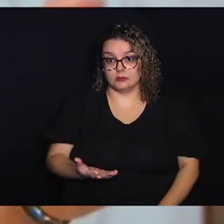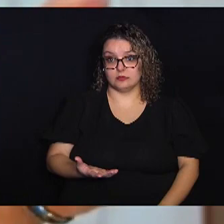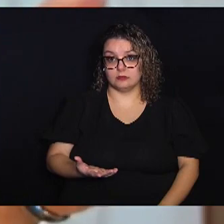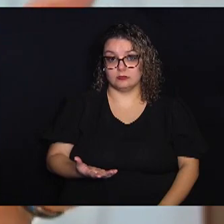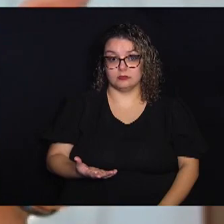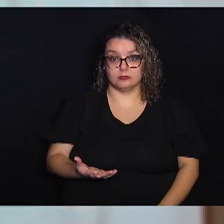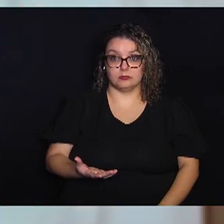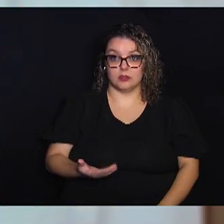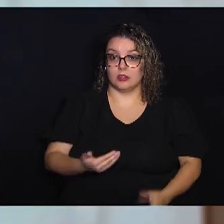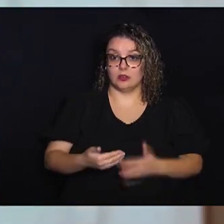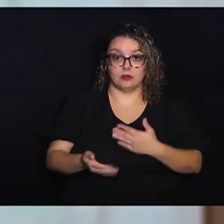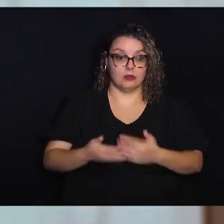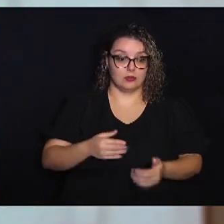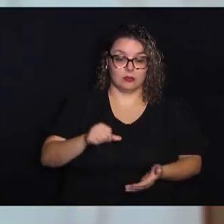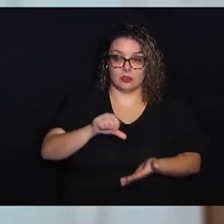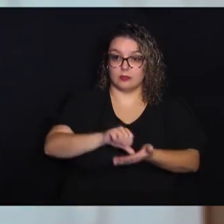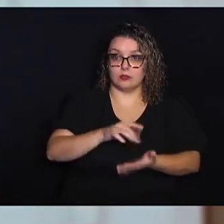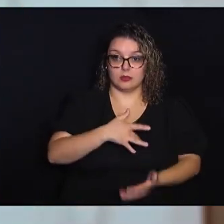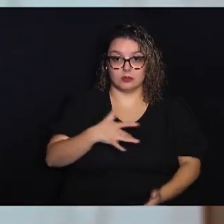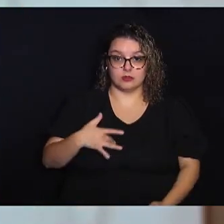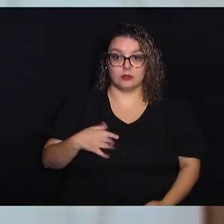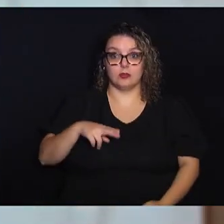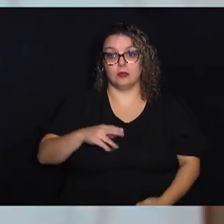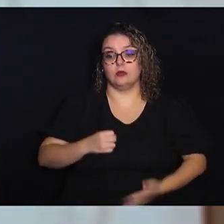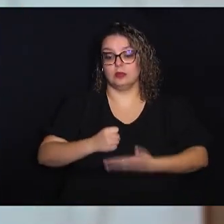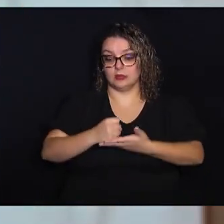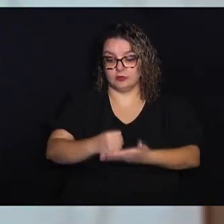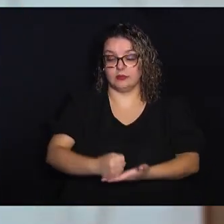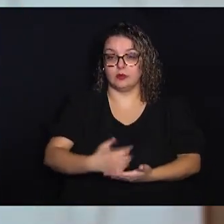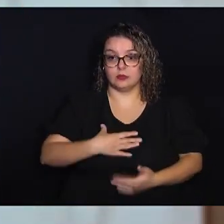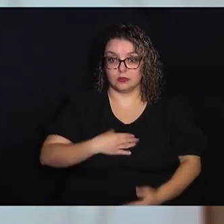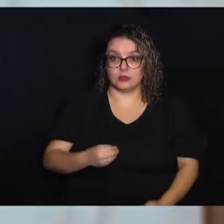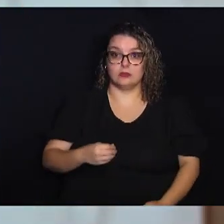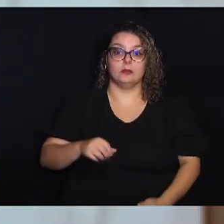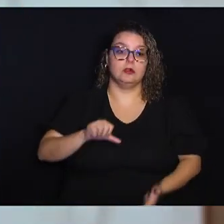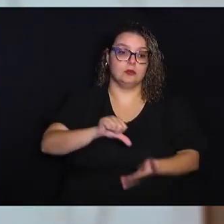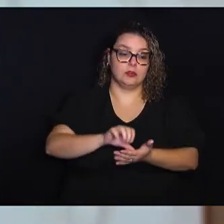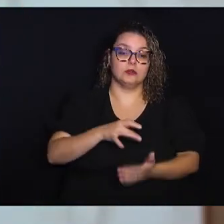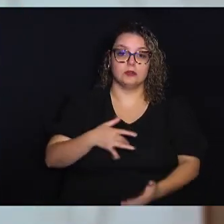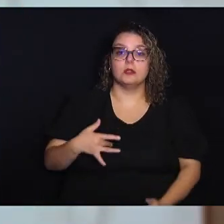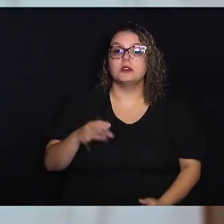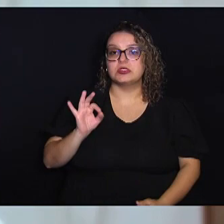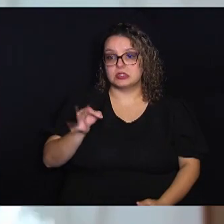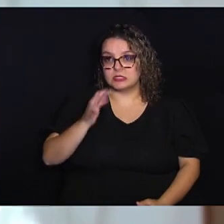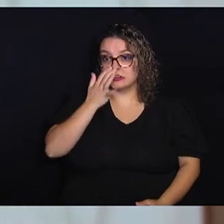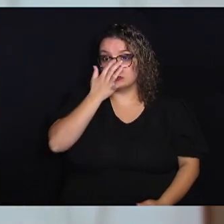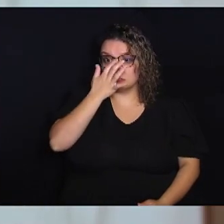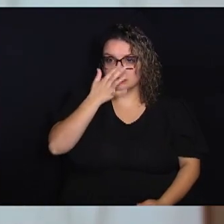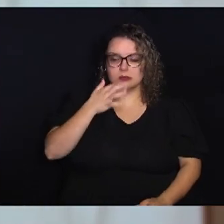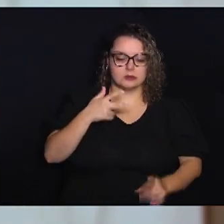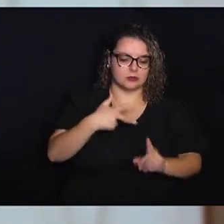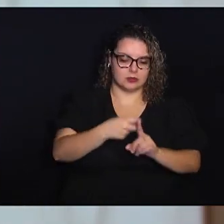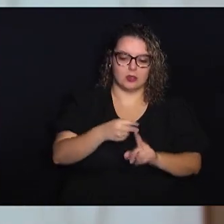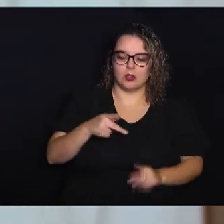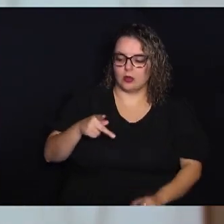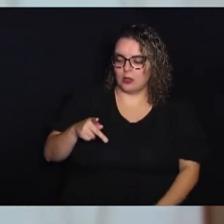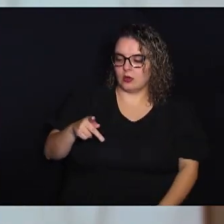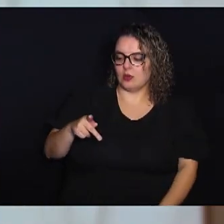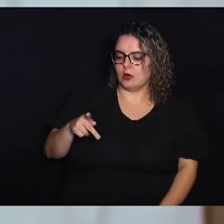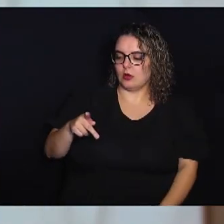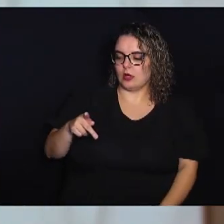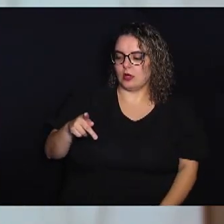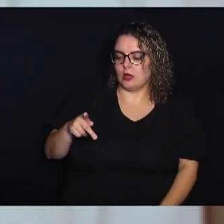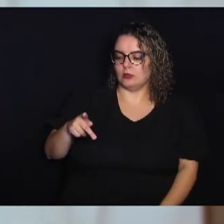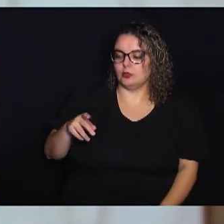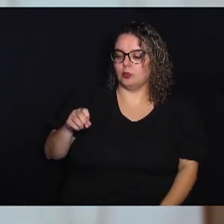ali em qualquer posto de saúde, ou já levou seus filhos para o posto de saúde, com certeza eles tomaram, se seguir o calendário adequado,